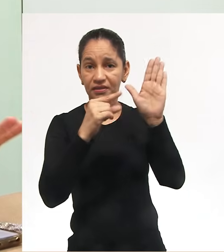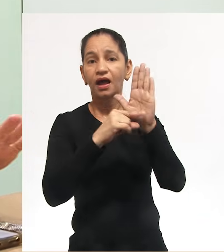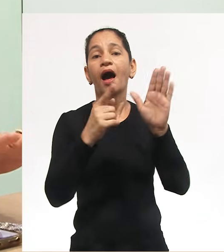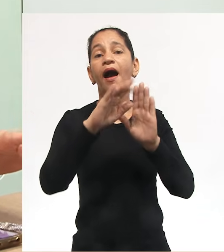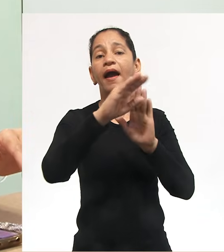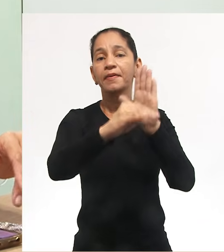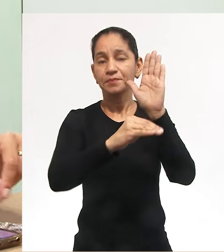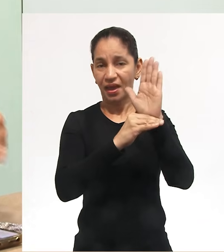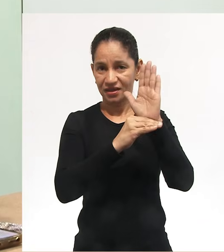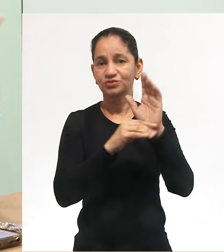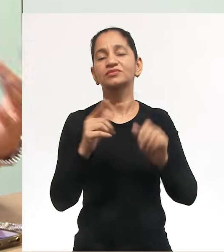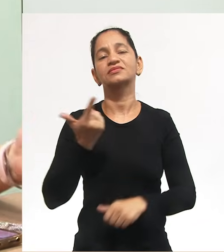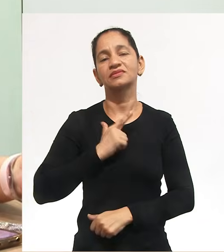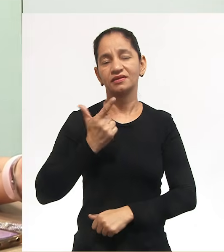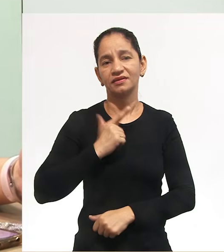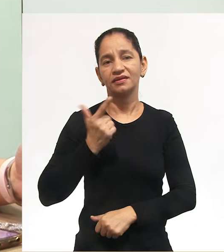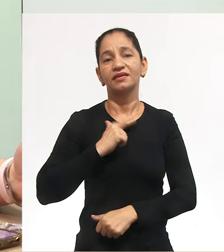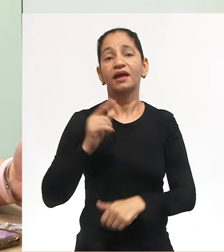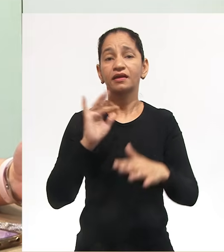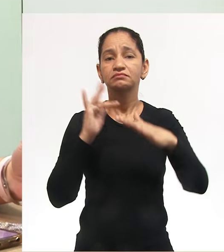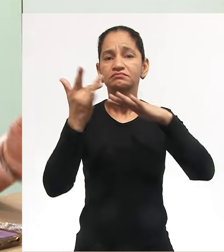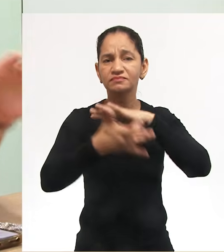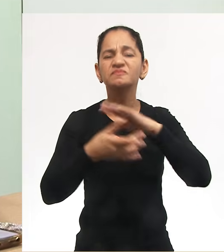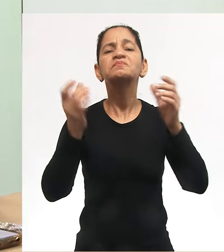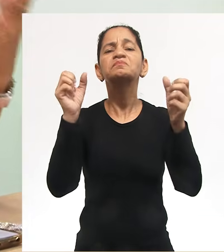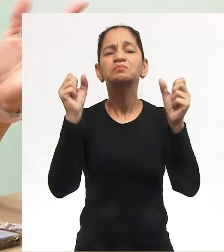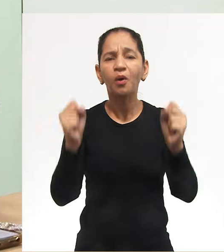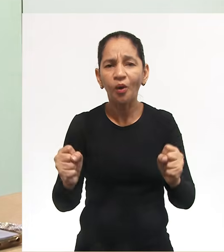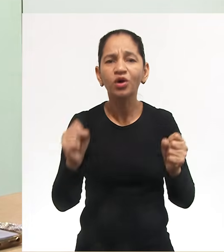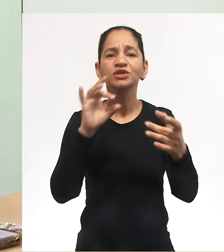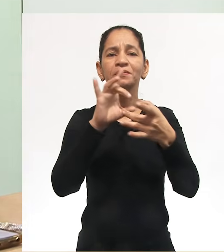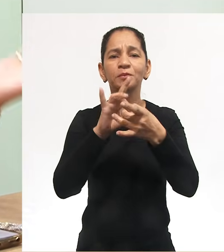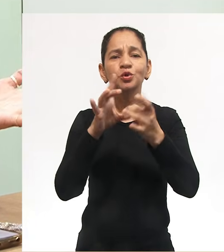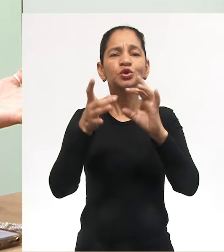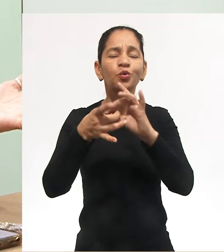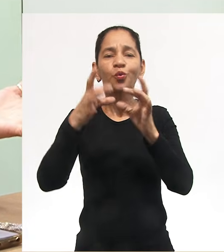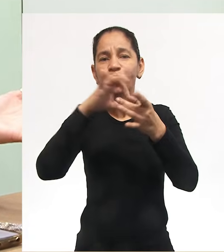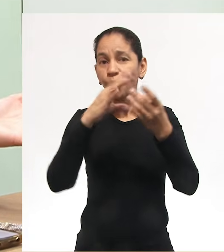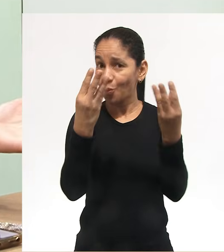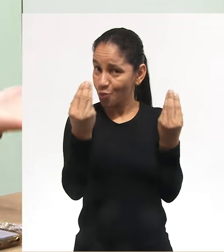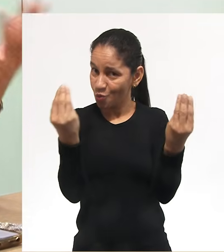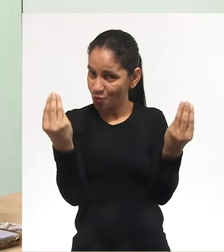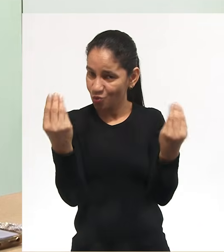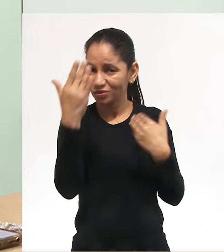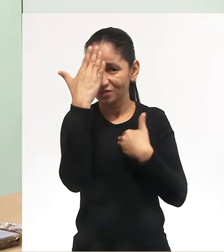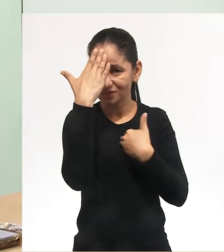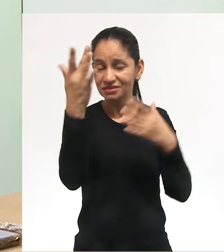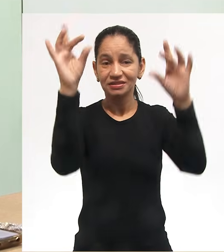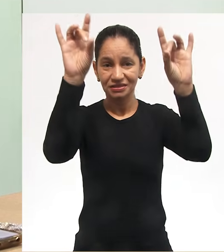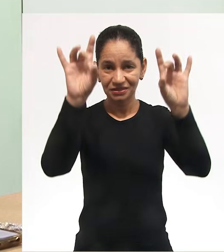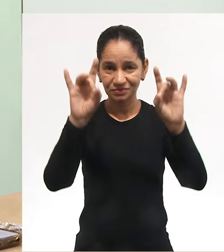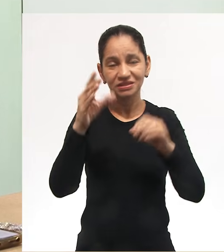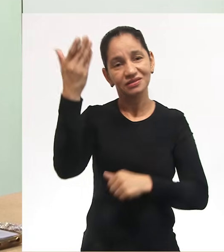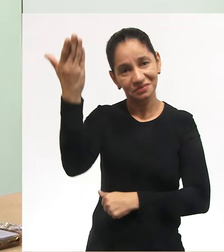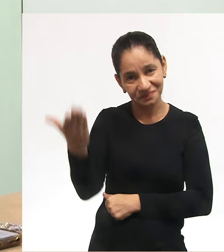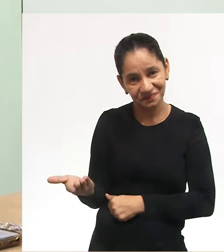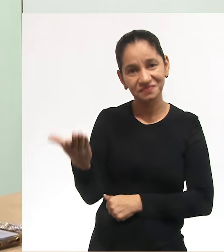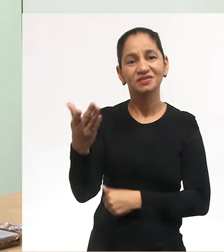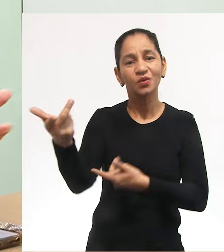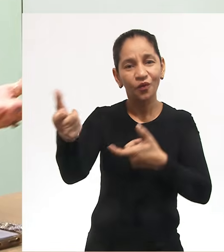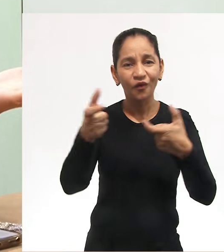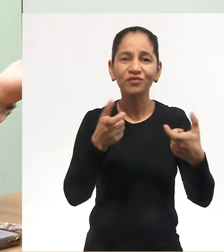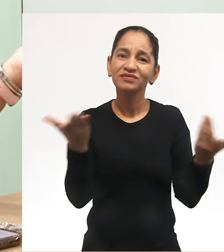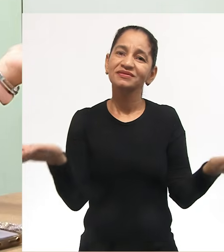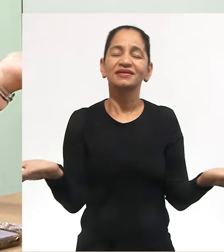estão na descrição do episódio, assim como as nossas redes sociais, então, para você ter muitas conexões. Agradeço especialmente à